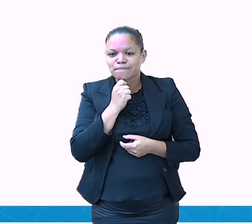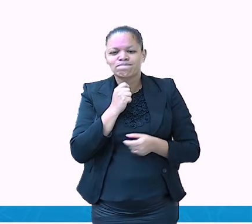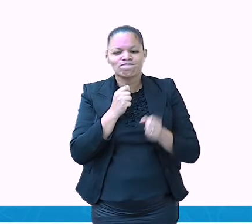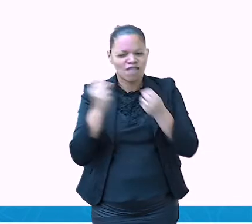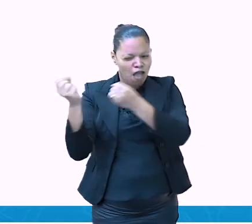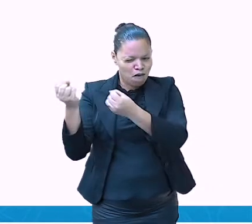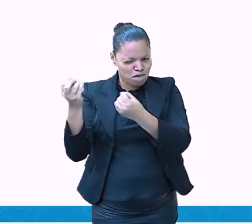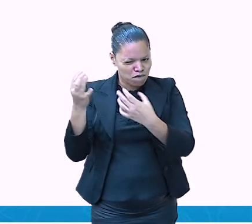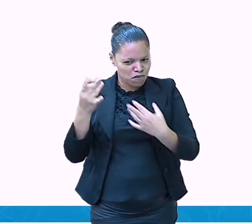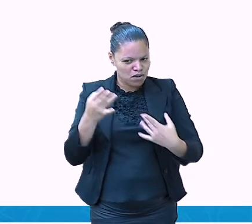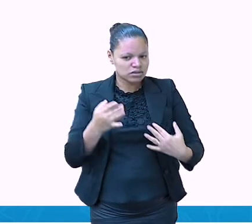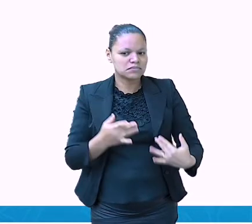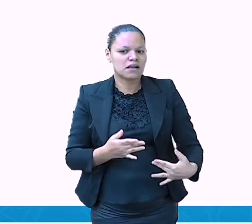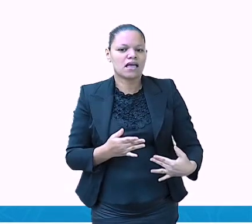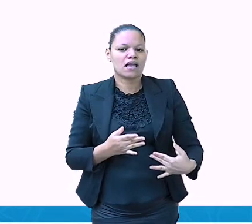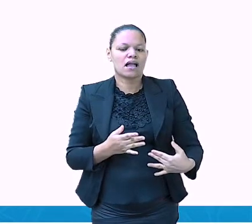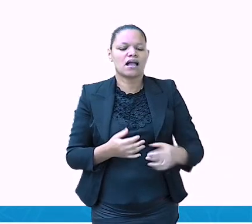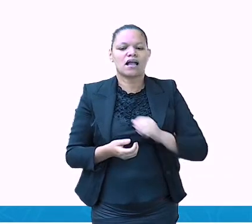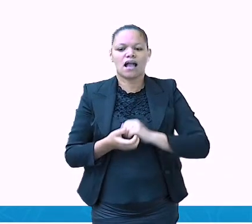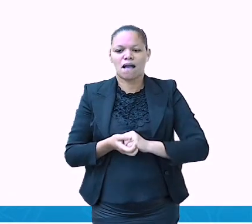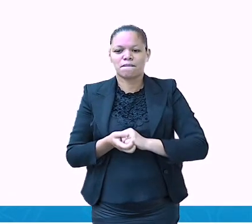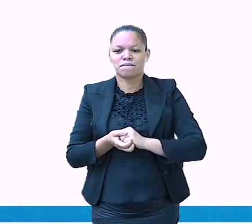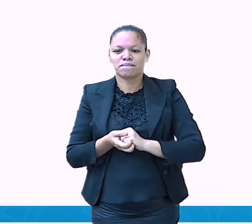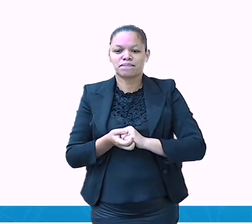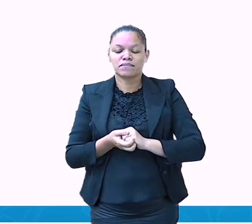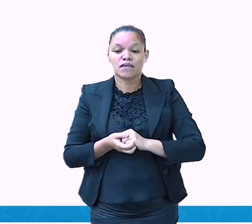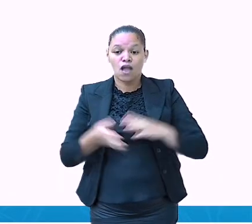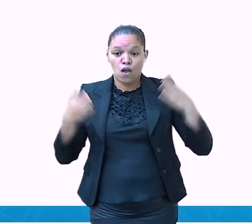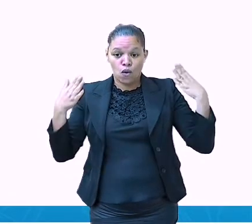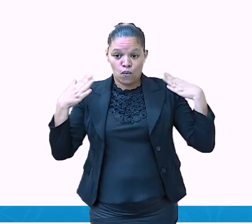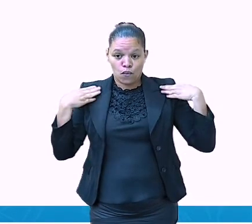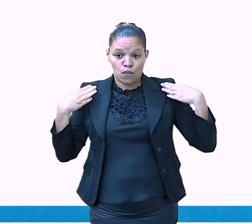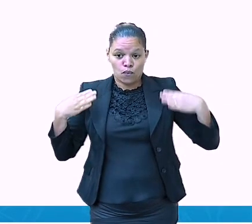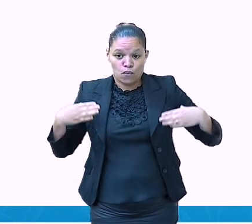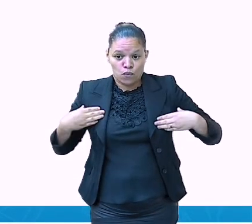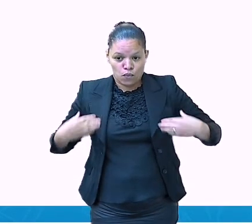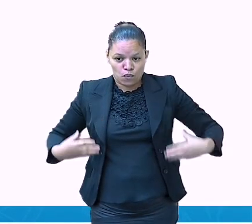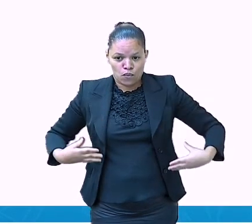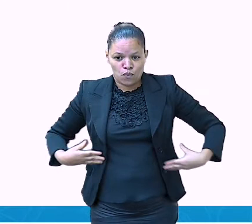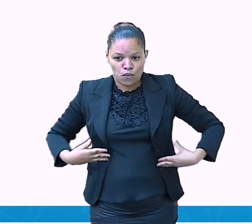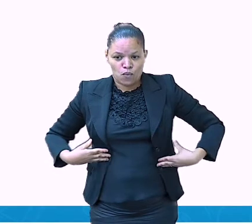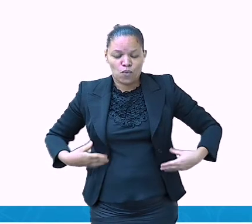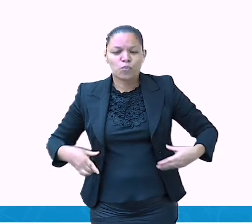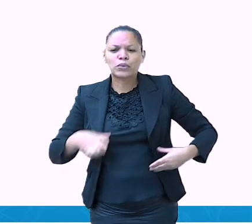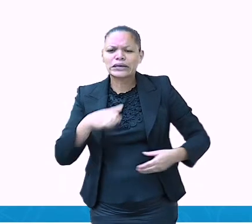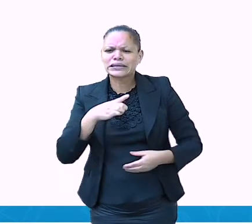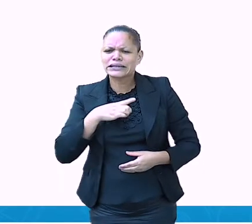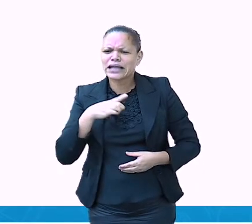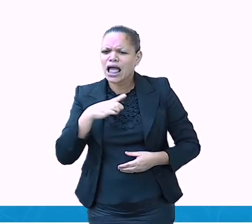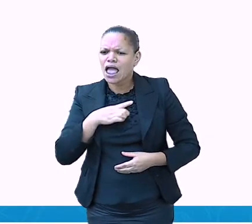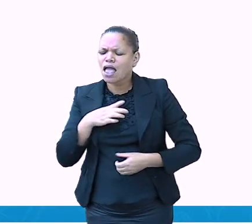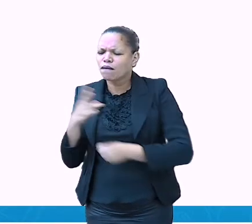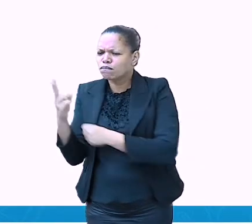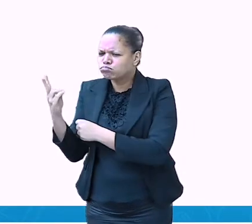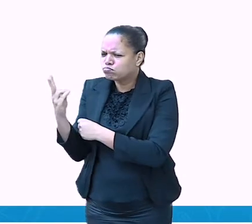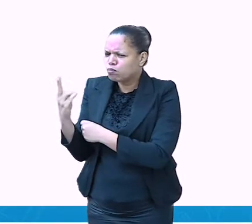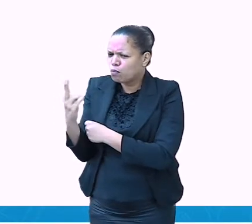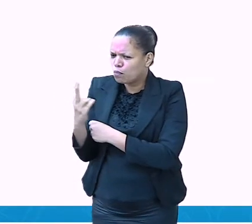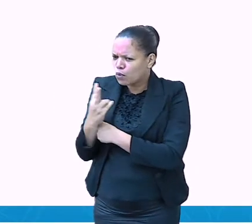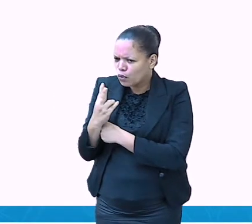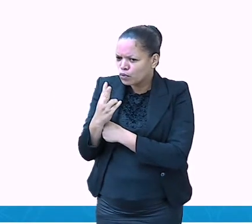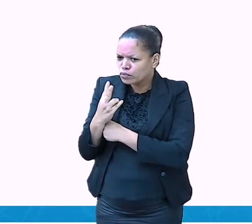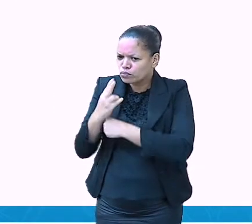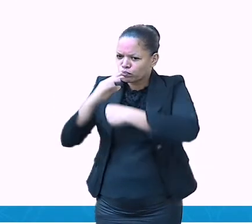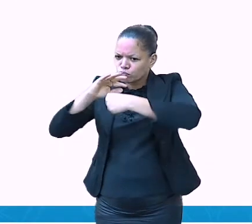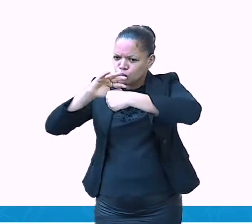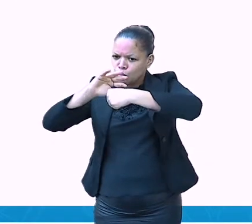do escorpião. Tá vendo? Essa estrutura é uma espécie de proteção